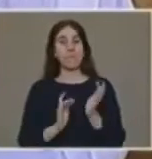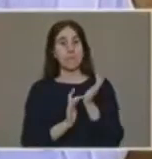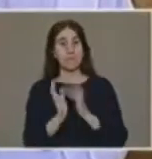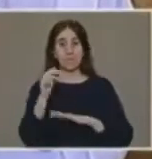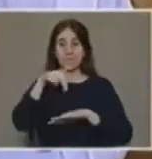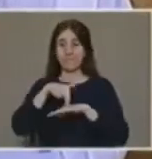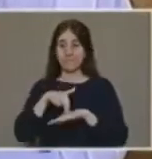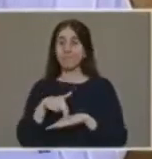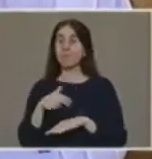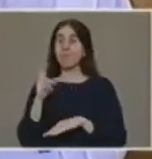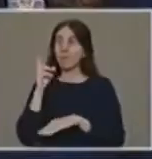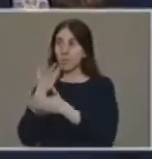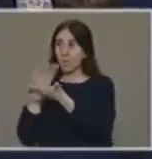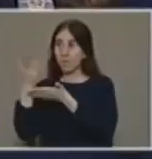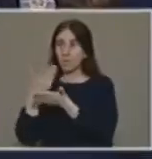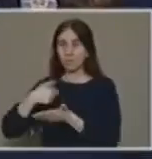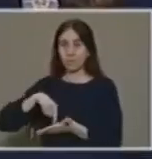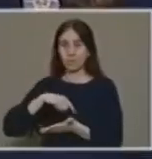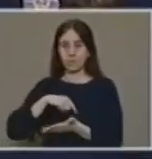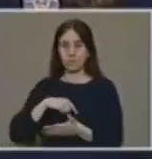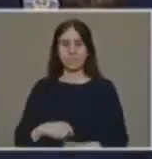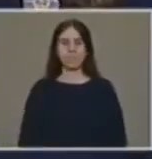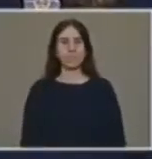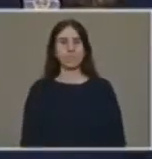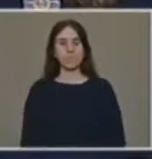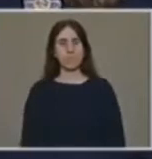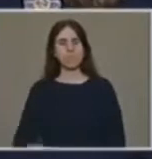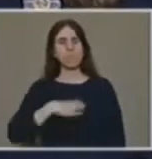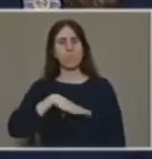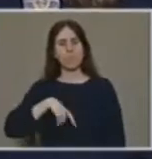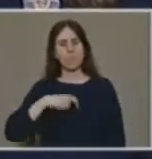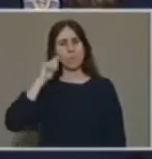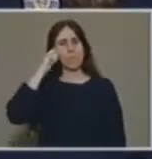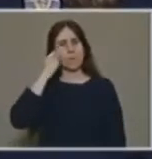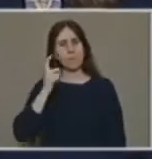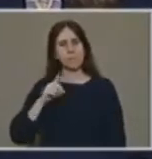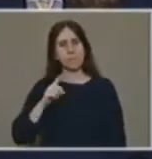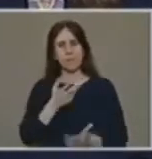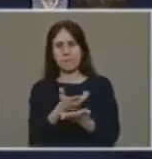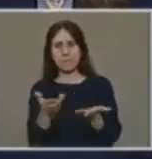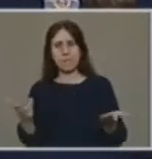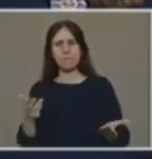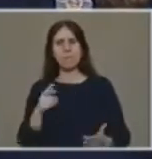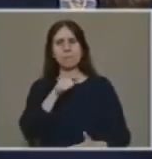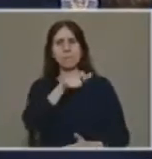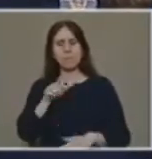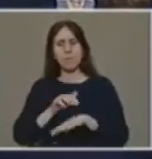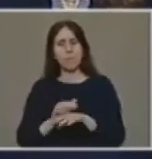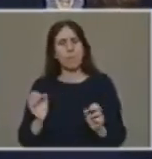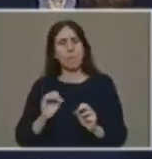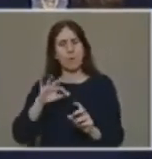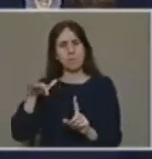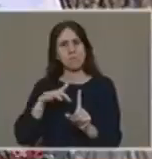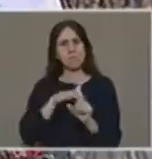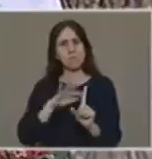ressuscitado, ouvi-nos. Pelas vítimas das injustiças deste mundo, pelos inocentes perseguidos e condenados, e